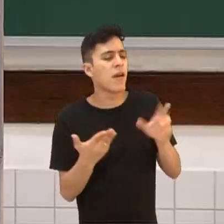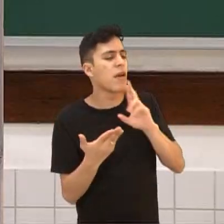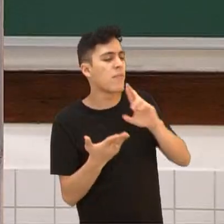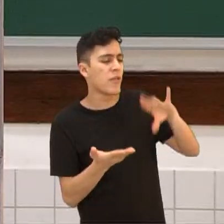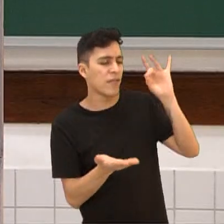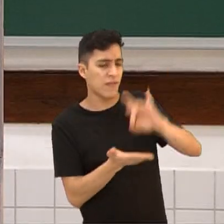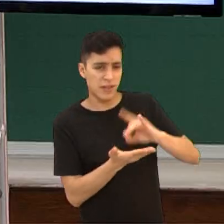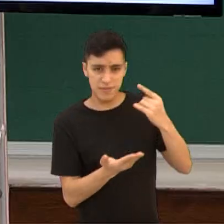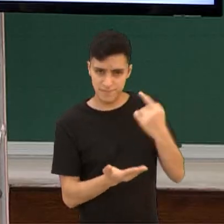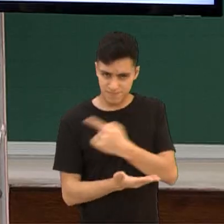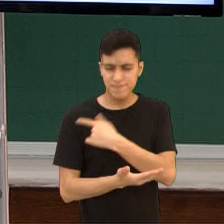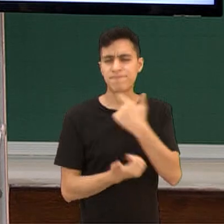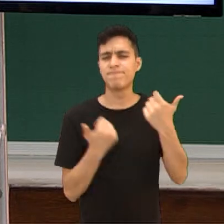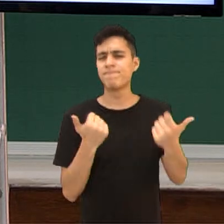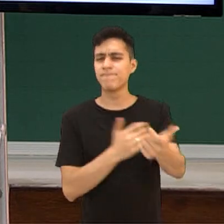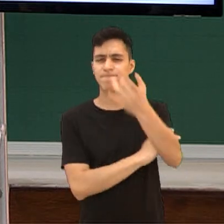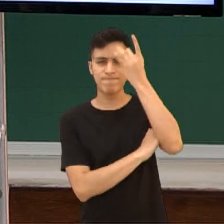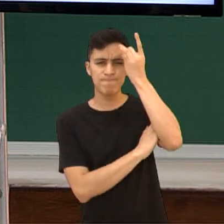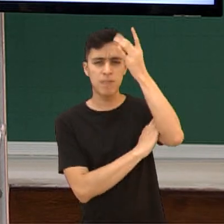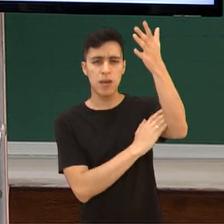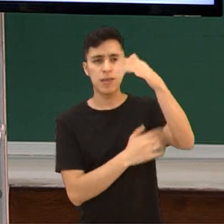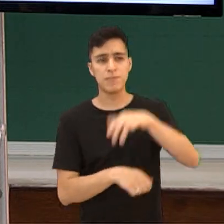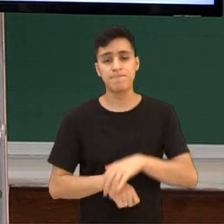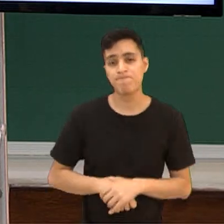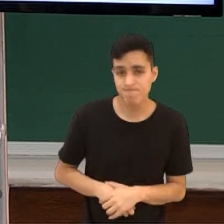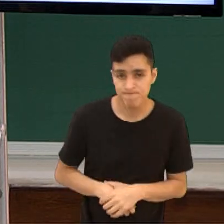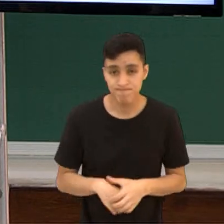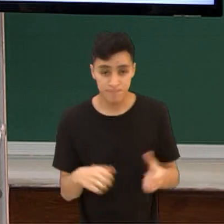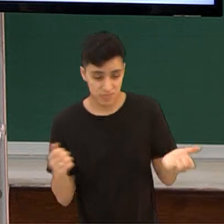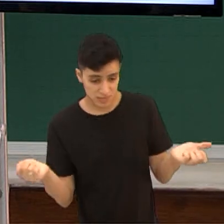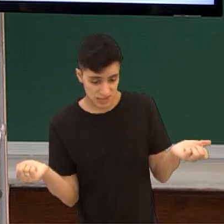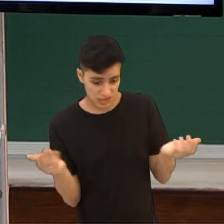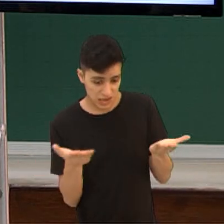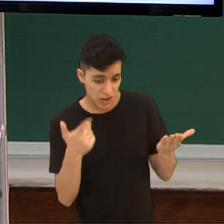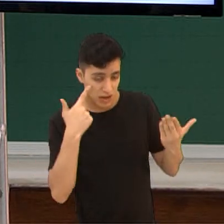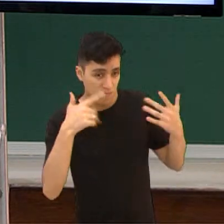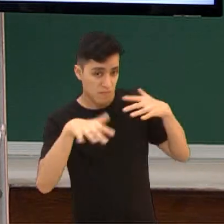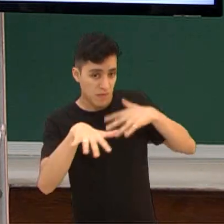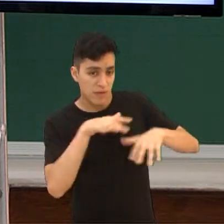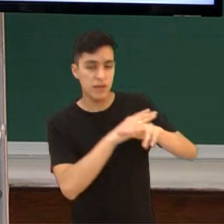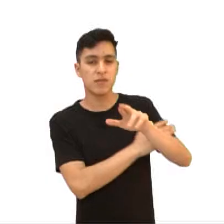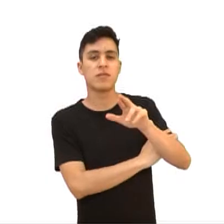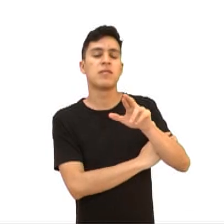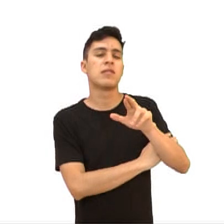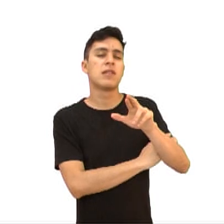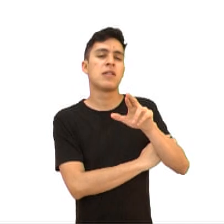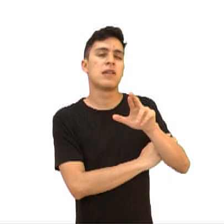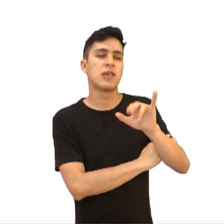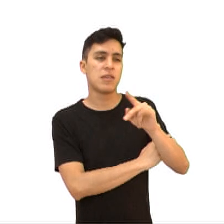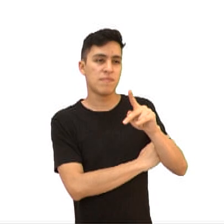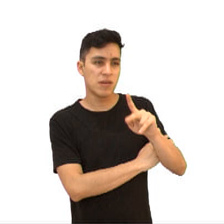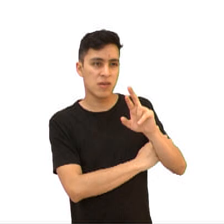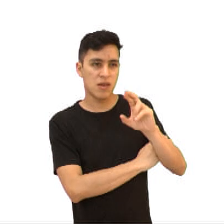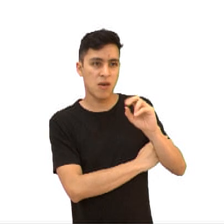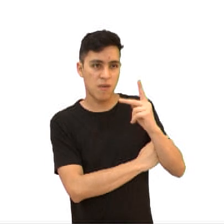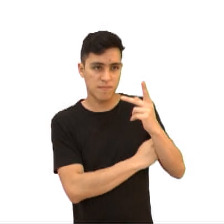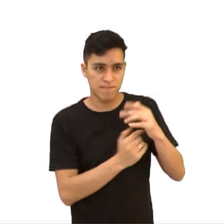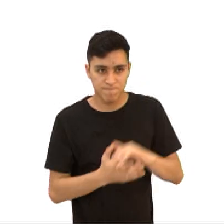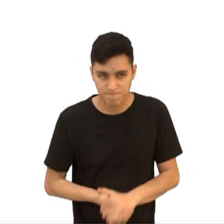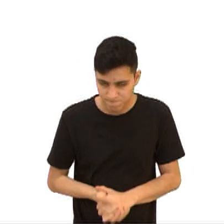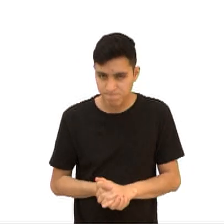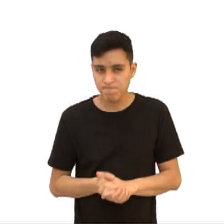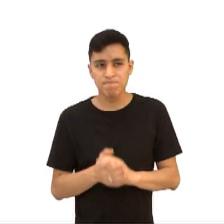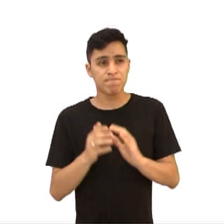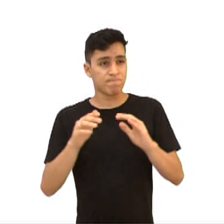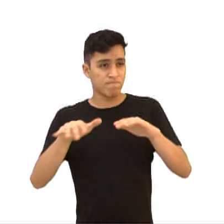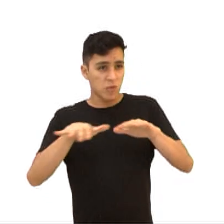muito fácil, muito fácil, muito fácil. Tá? Então, vamos agora chegar no movimento hip-hop, né? Em meados dos anos 70, foi